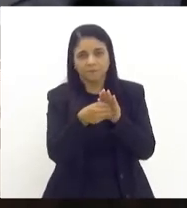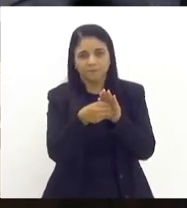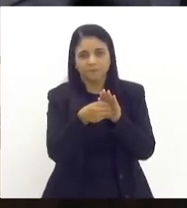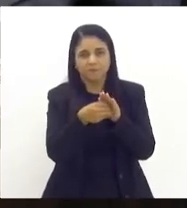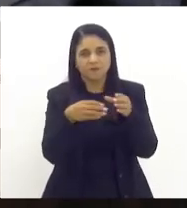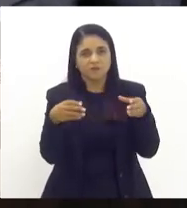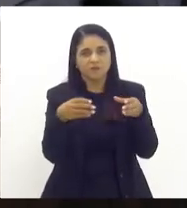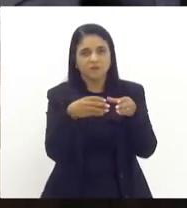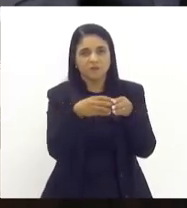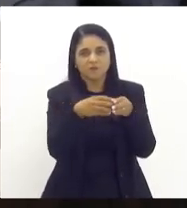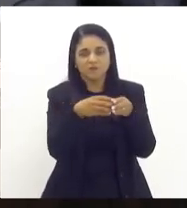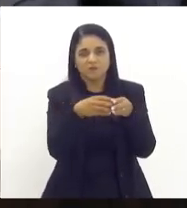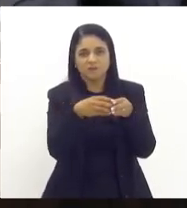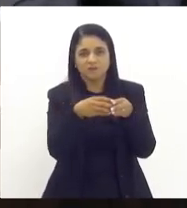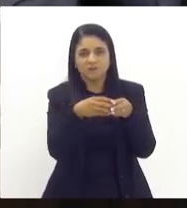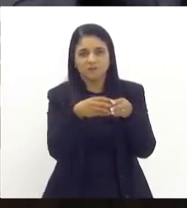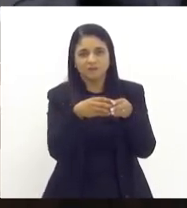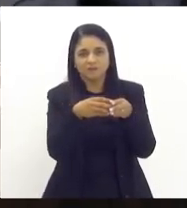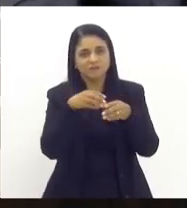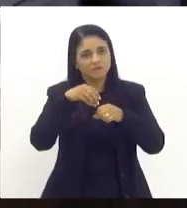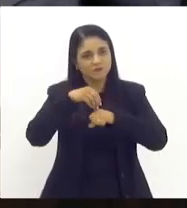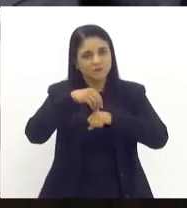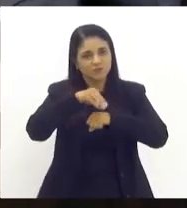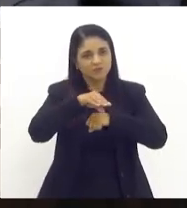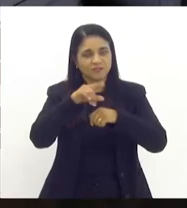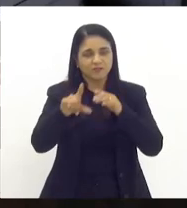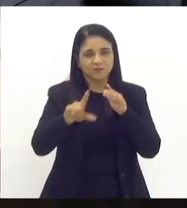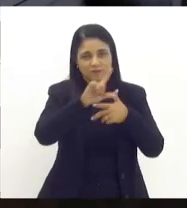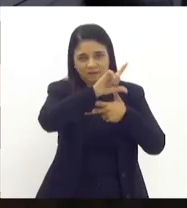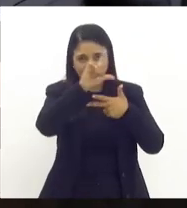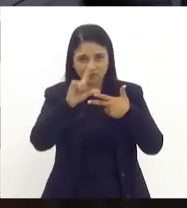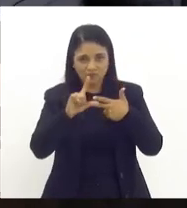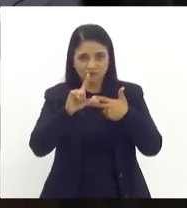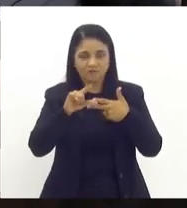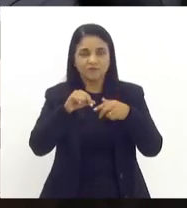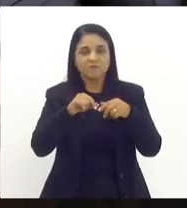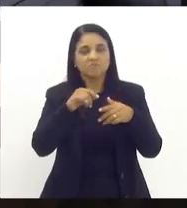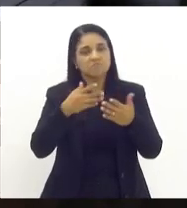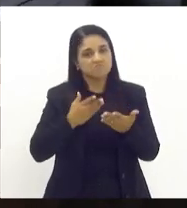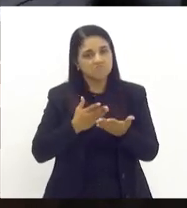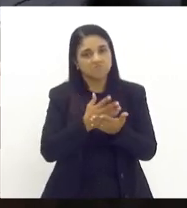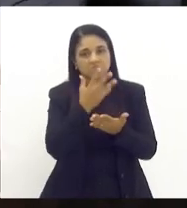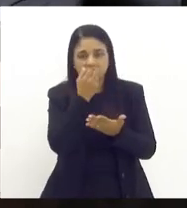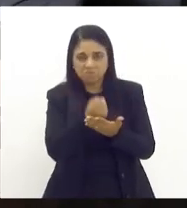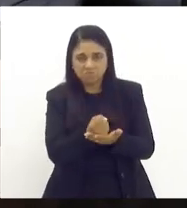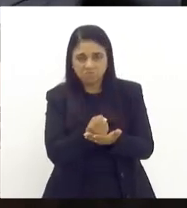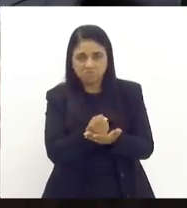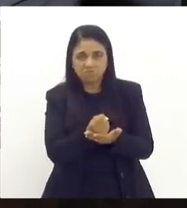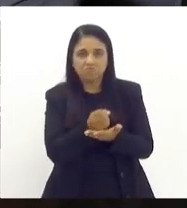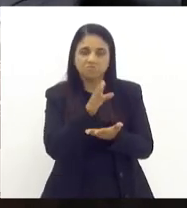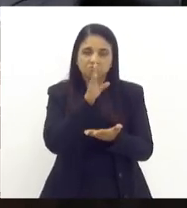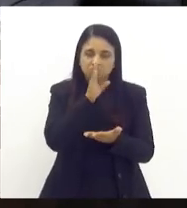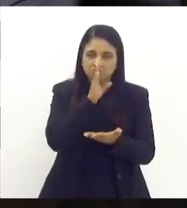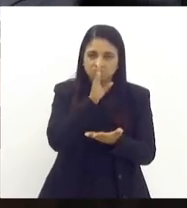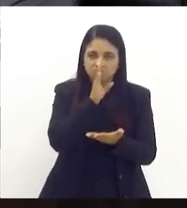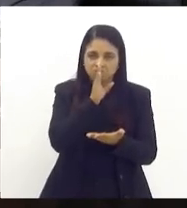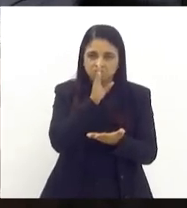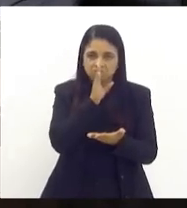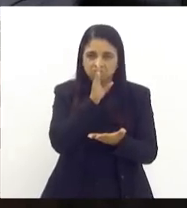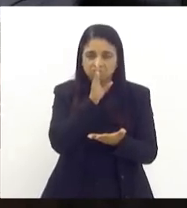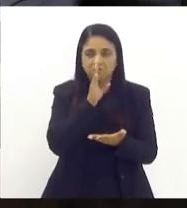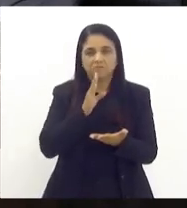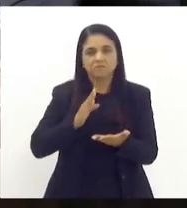das comissões de indicação legislativo seus cabra permanece Como estão